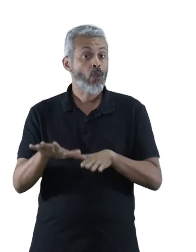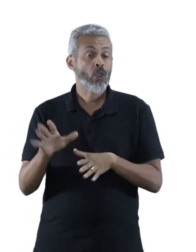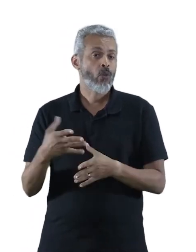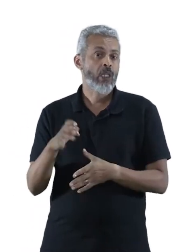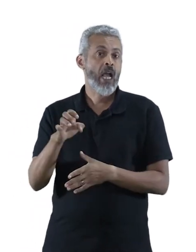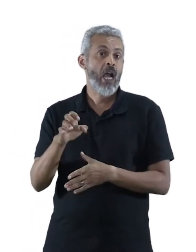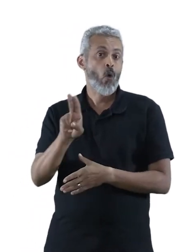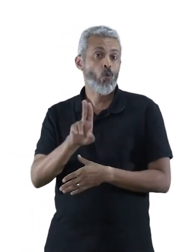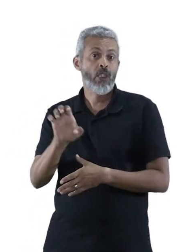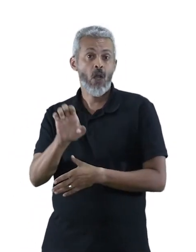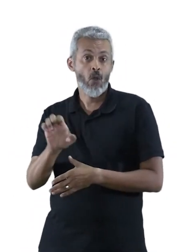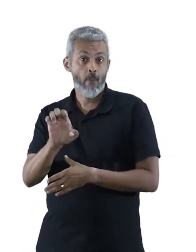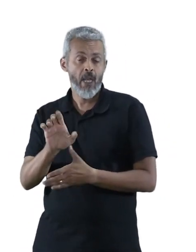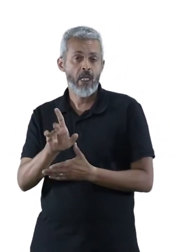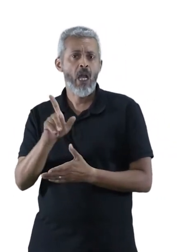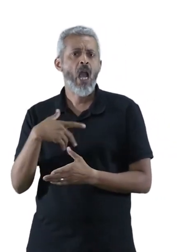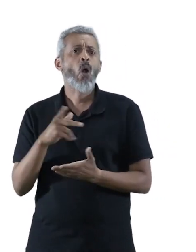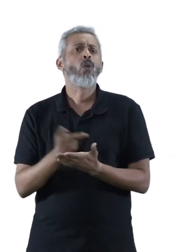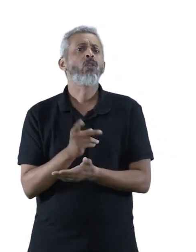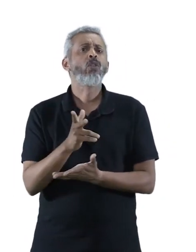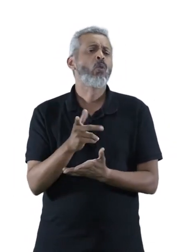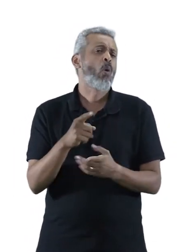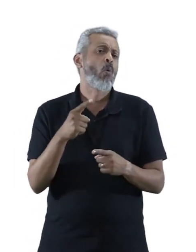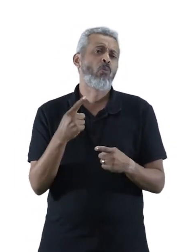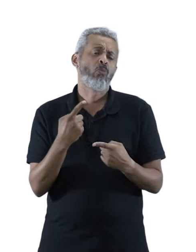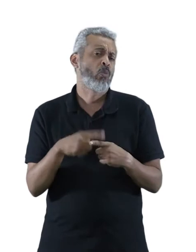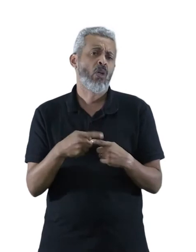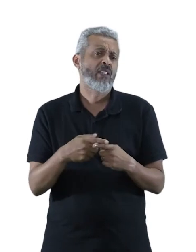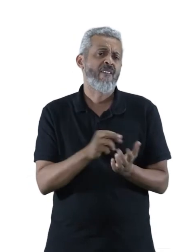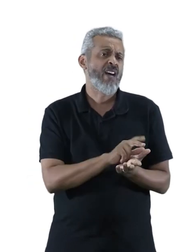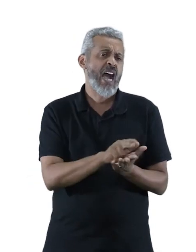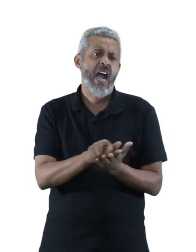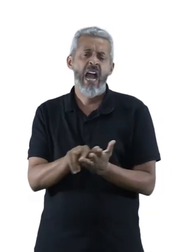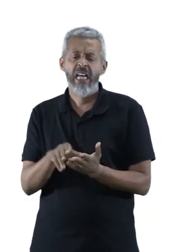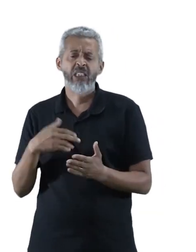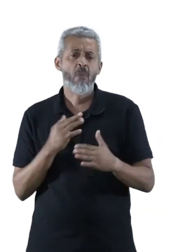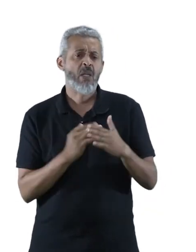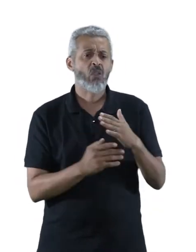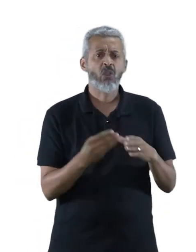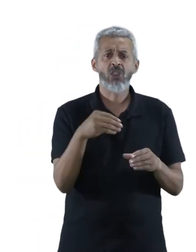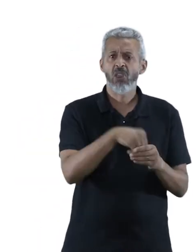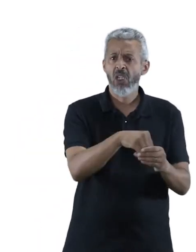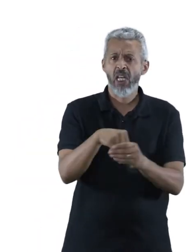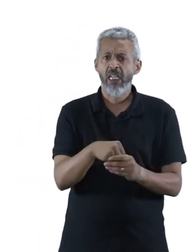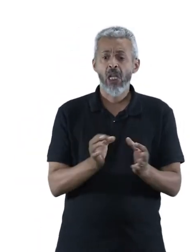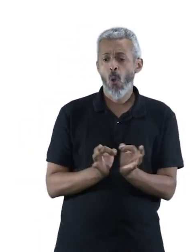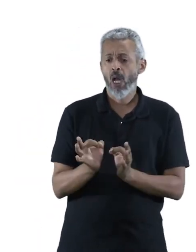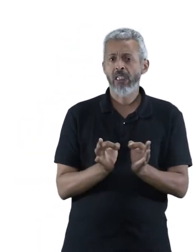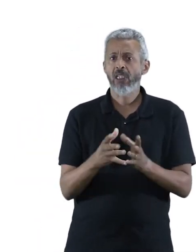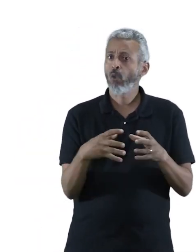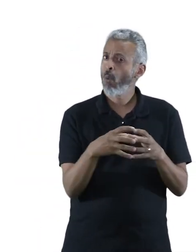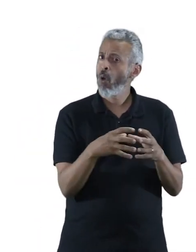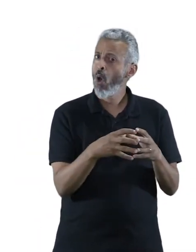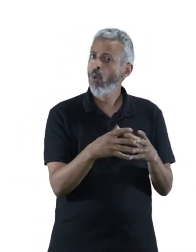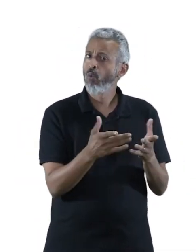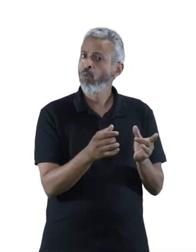da União Europeia. Isso aconteceu devido a uma série de questões migratórias e internas na organização do bloco econômico.